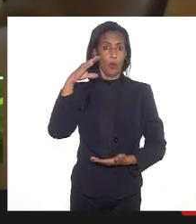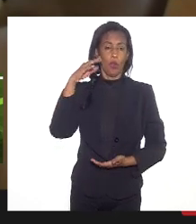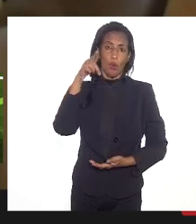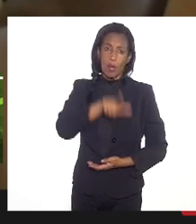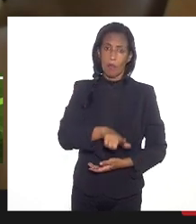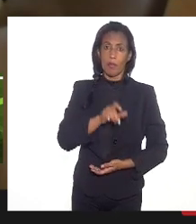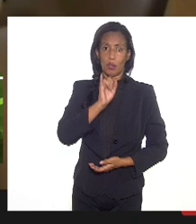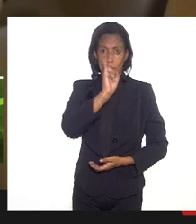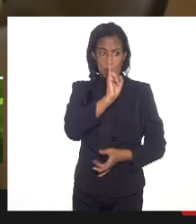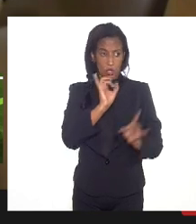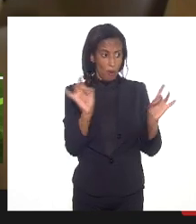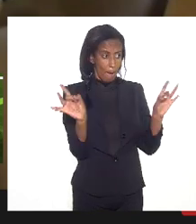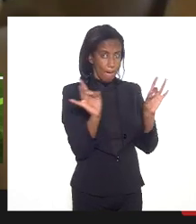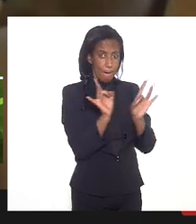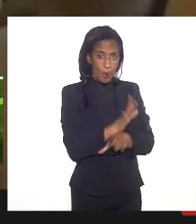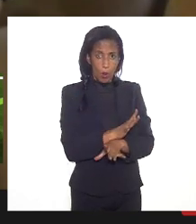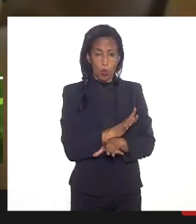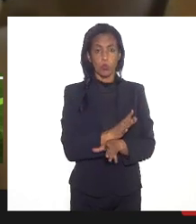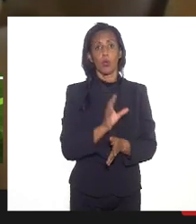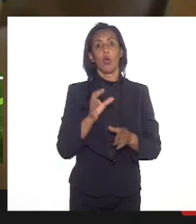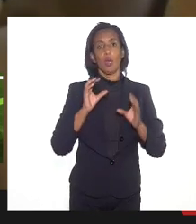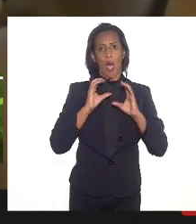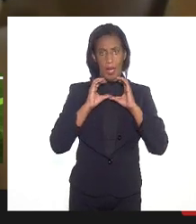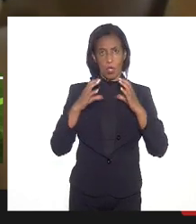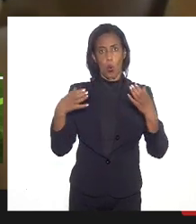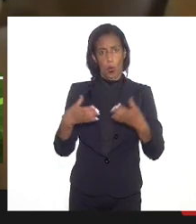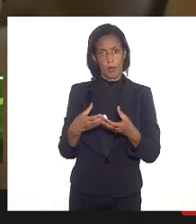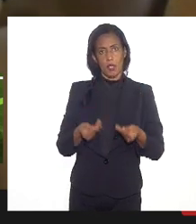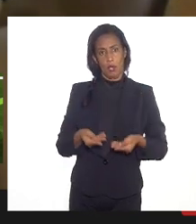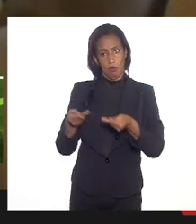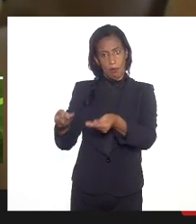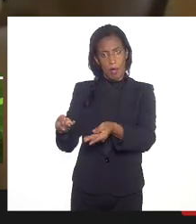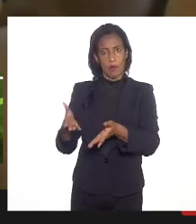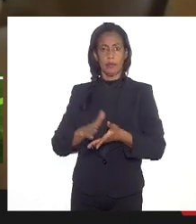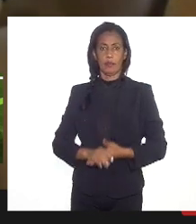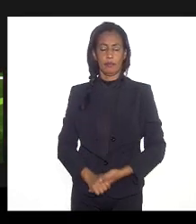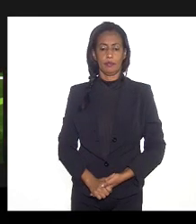nós tenhamos isso, eu passo para a comissão da senhora.